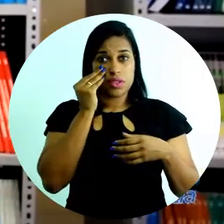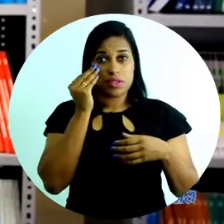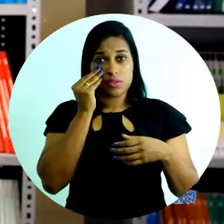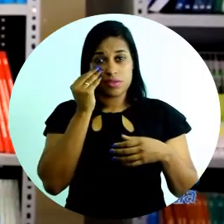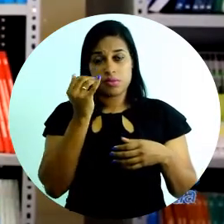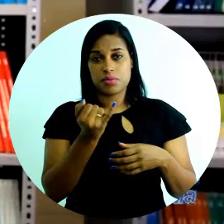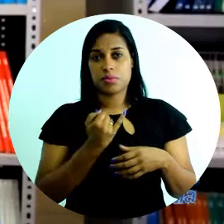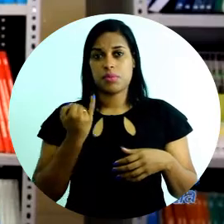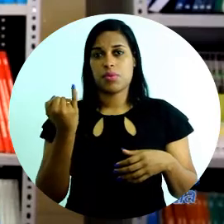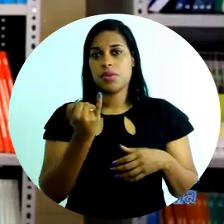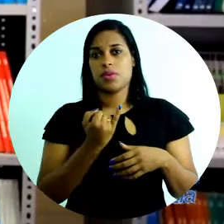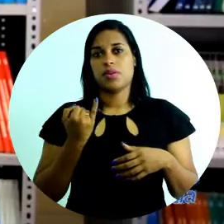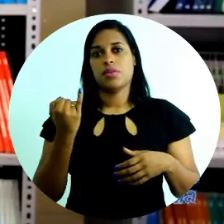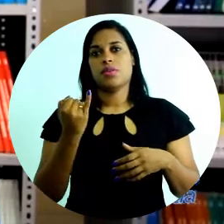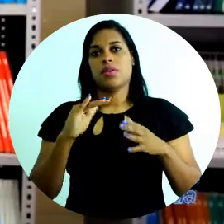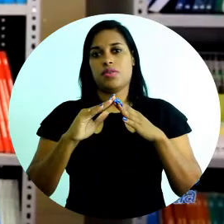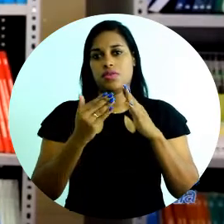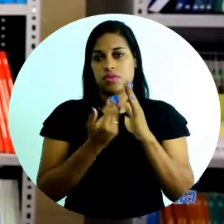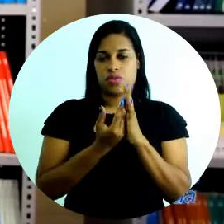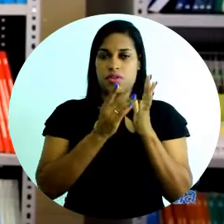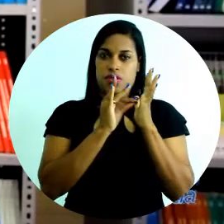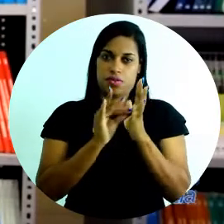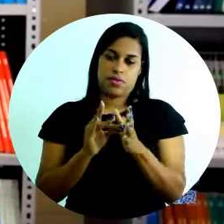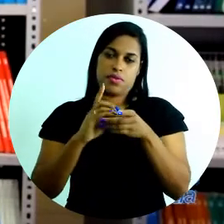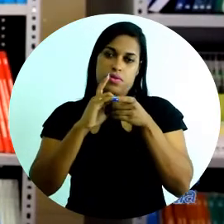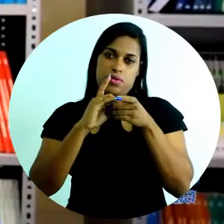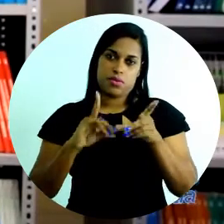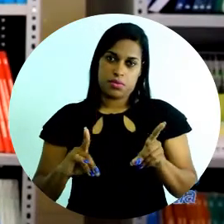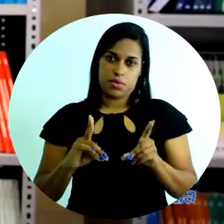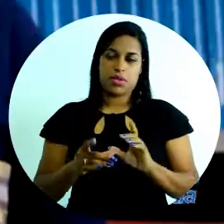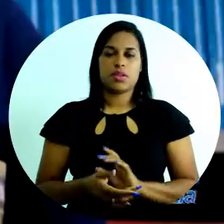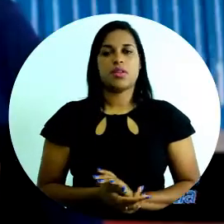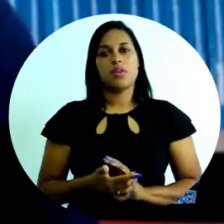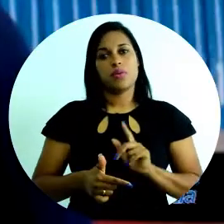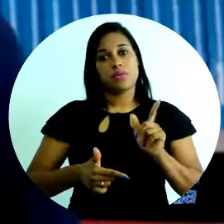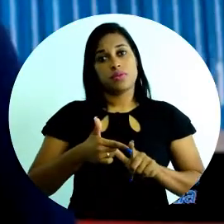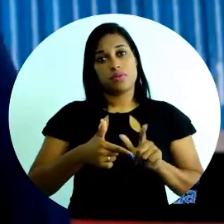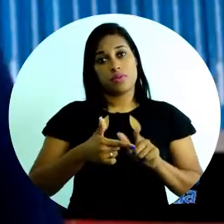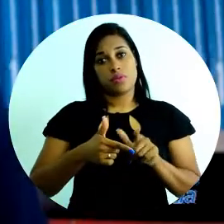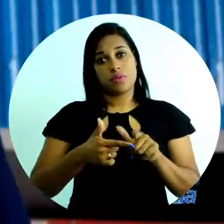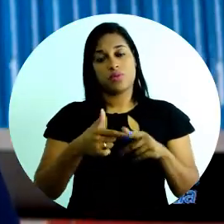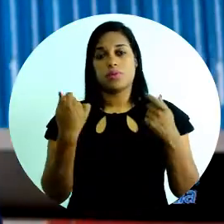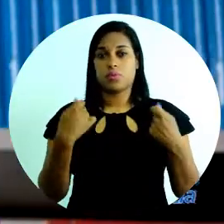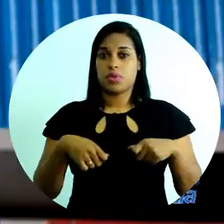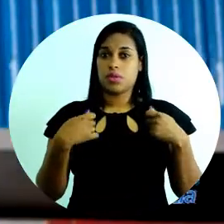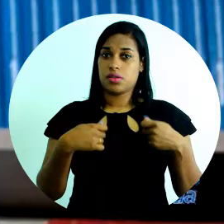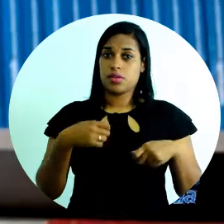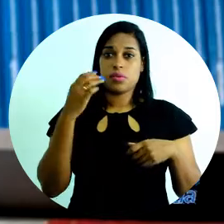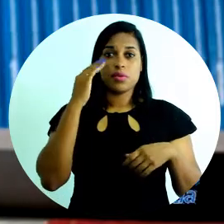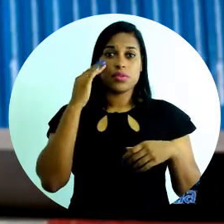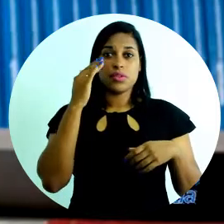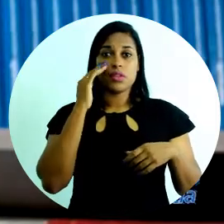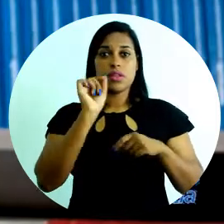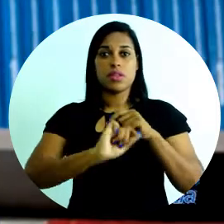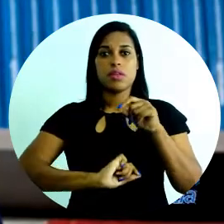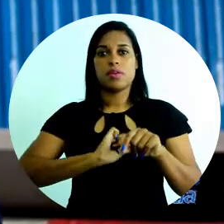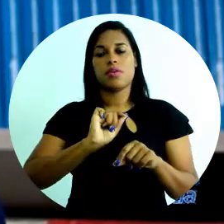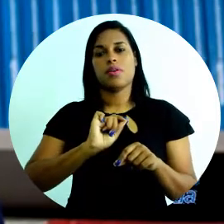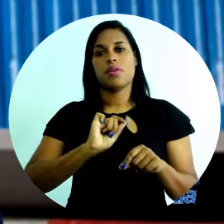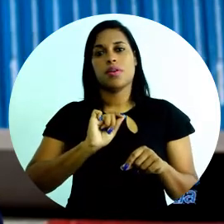aspectos que tornam a escola efetivamente democrática. O segundo aspecto que nós precisamos levar em